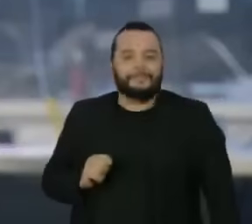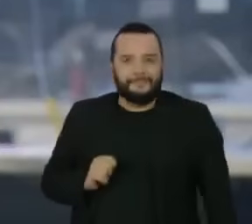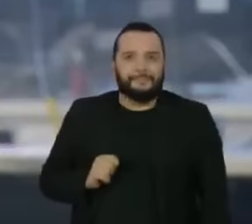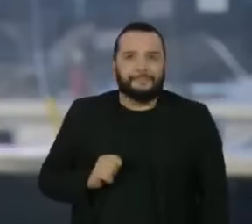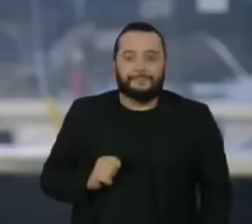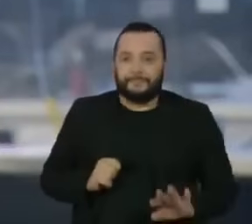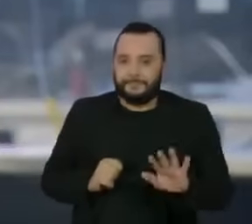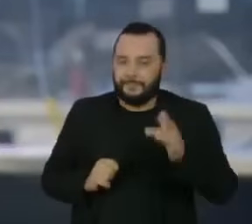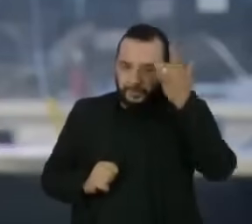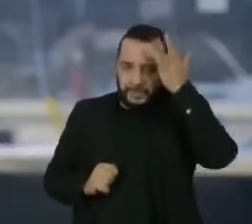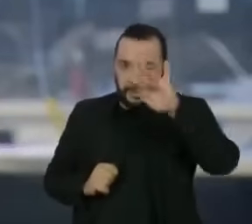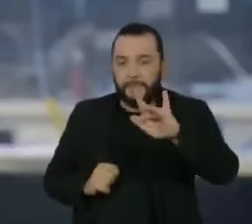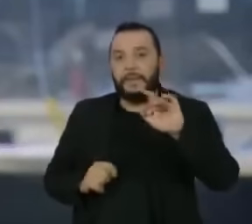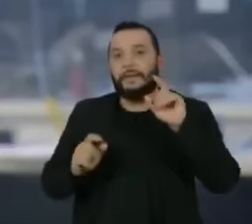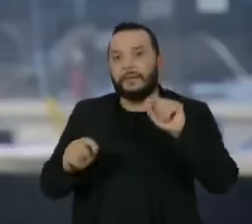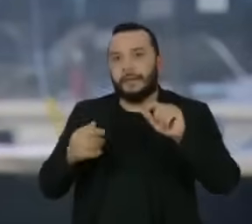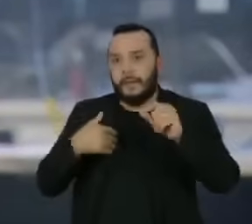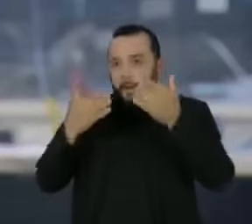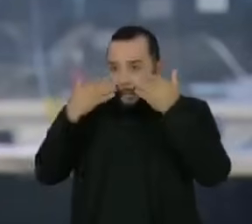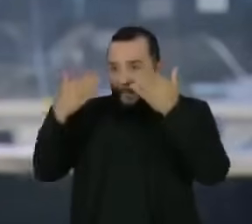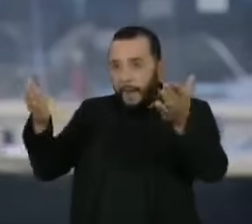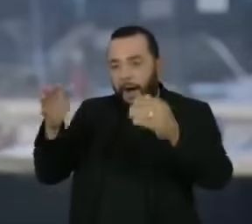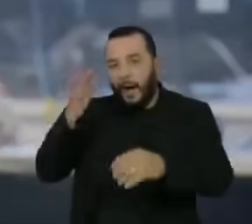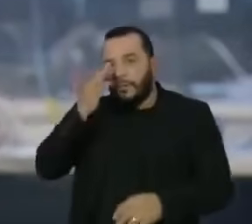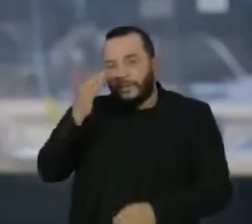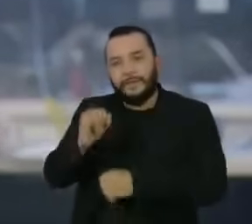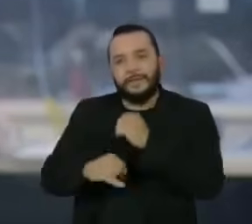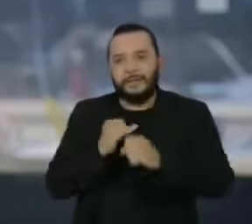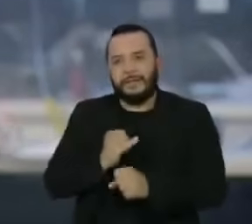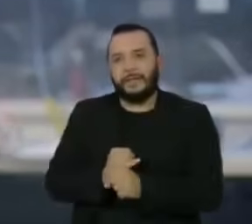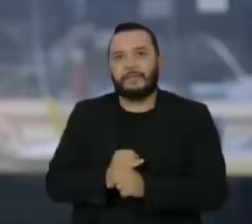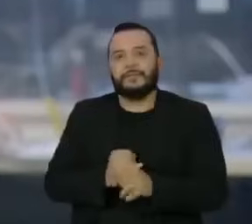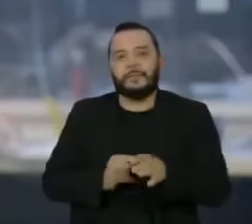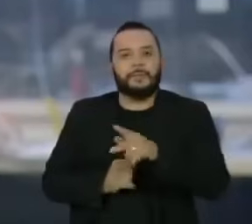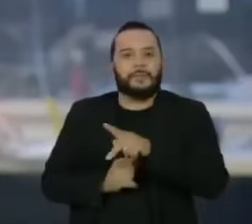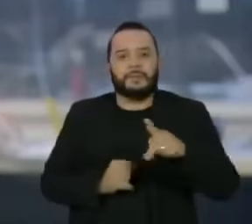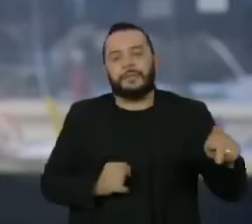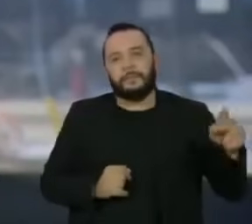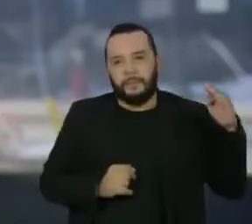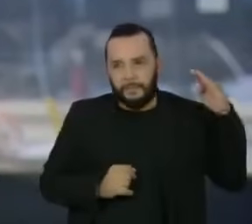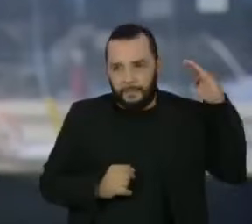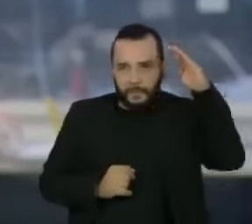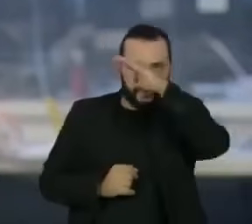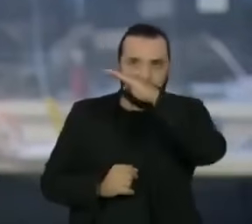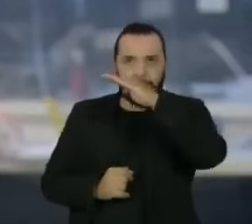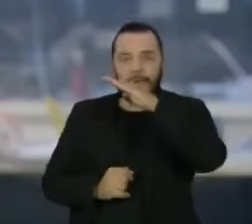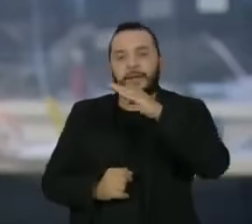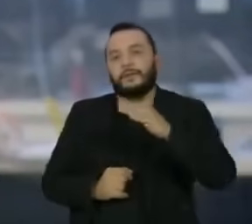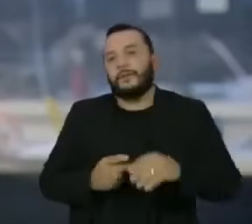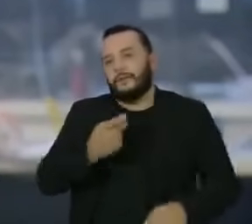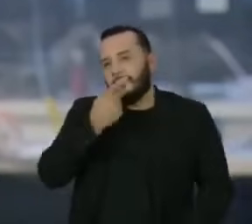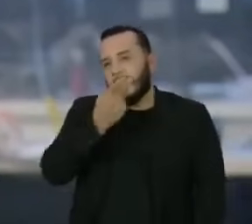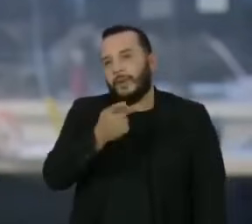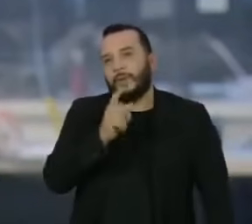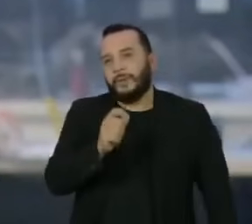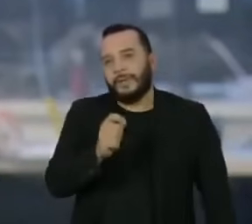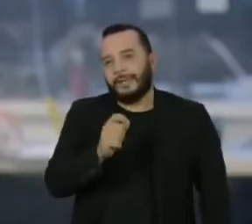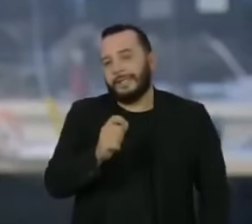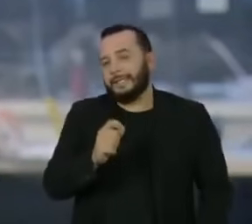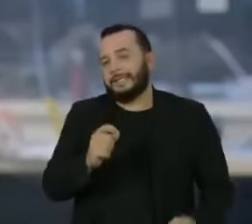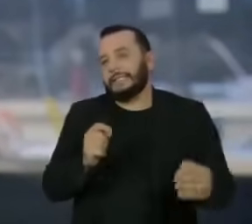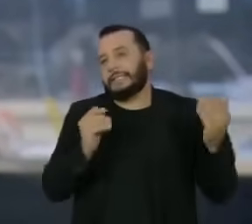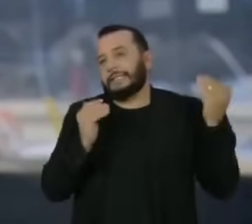Sem saber que estava sendo transmitido ao vivo pela internet, o presidente Jair Bolsonaro deu uma declaração